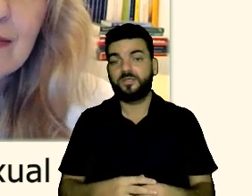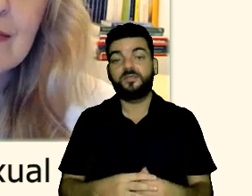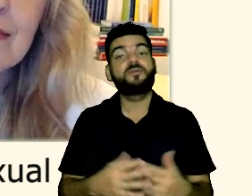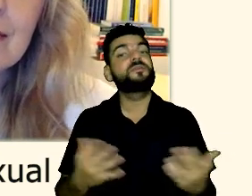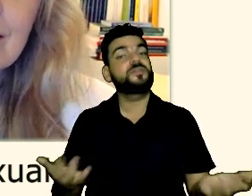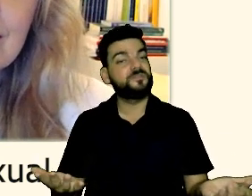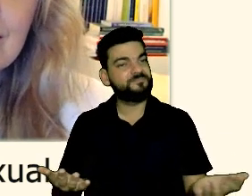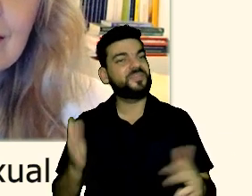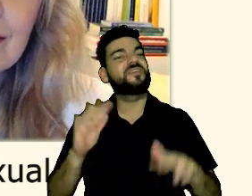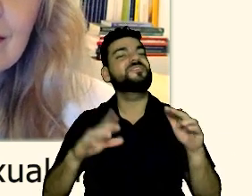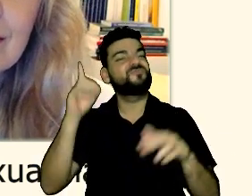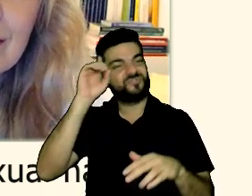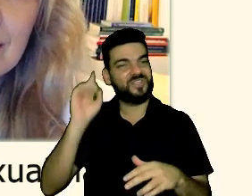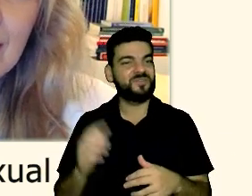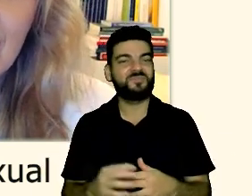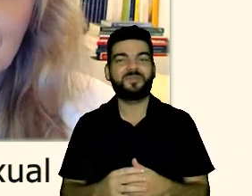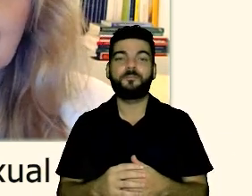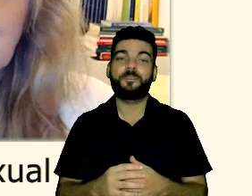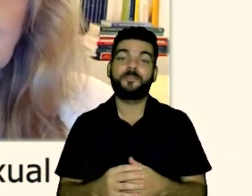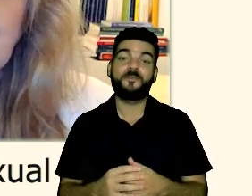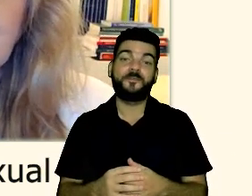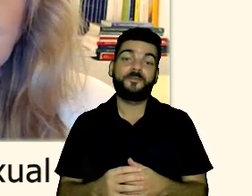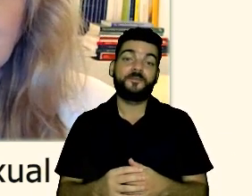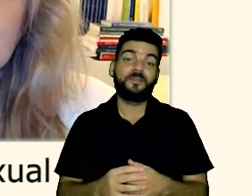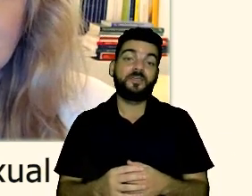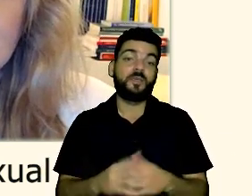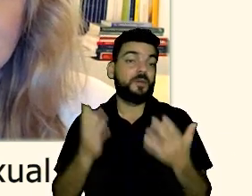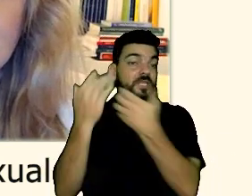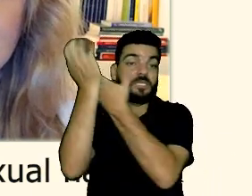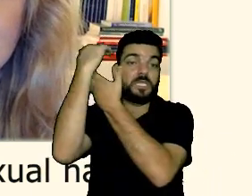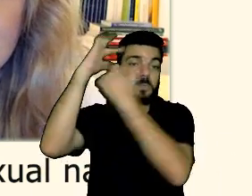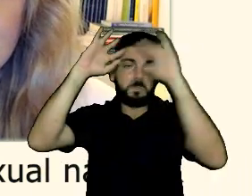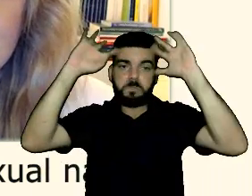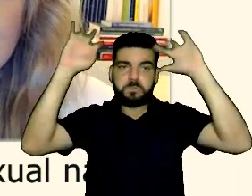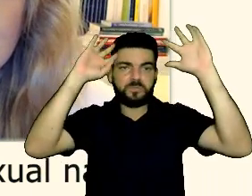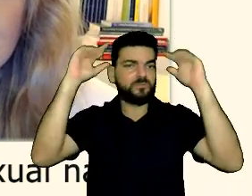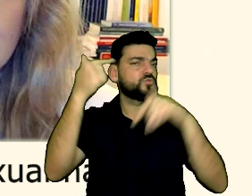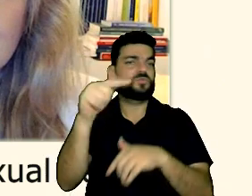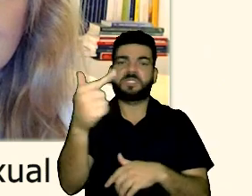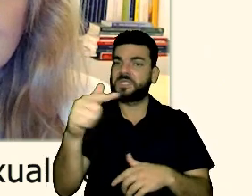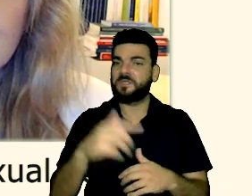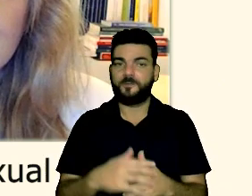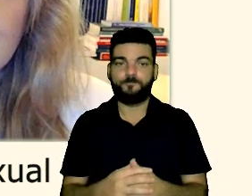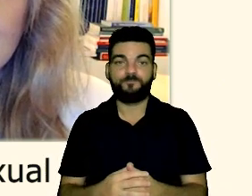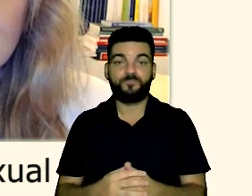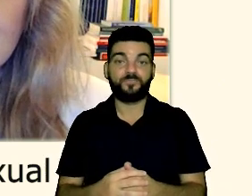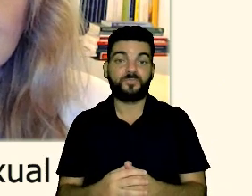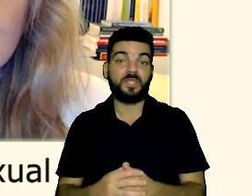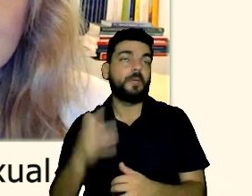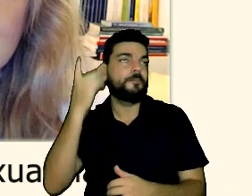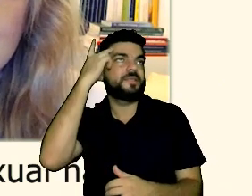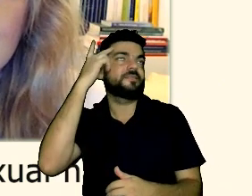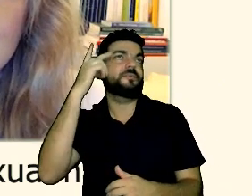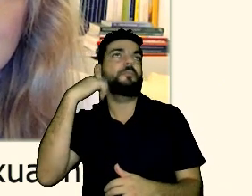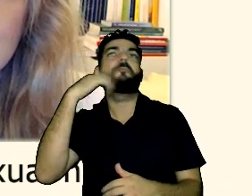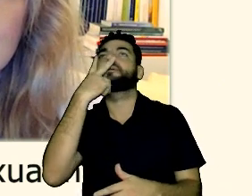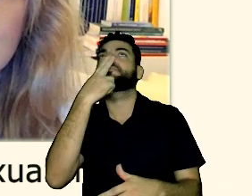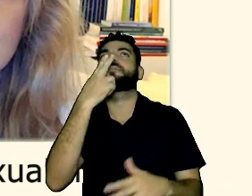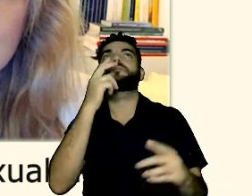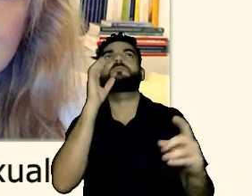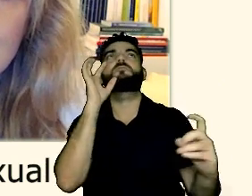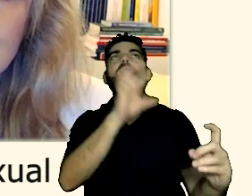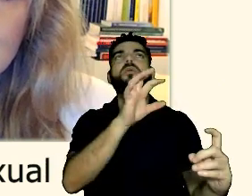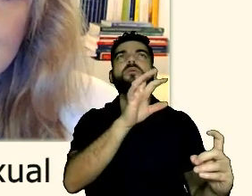conviveram ao longo de décadas, e que aquilo está causando um adoecimento nas pessoas e às vezes até em si